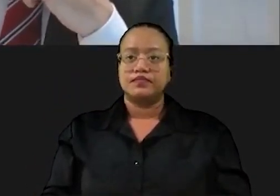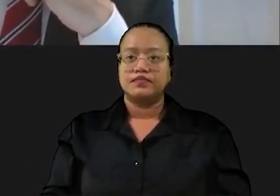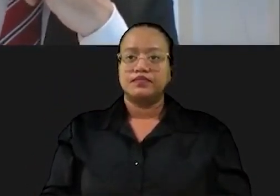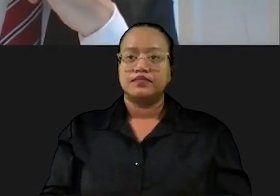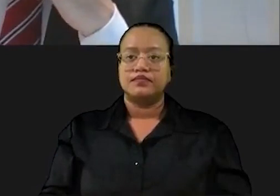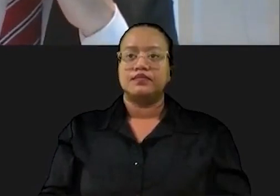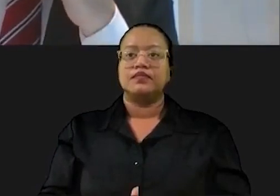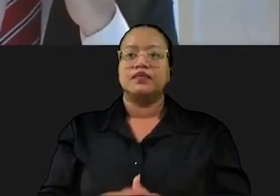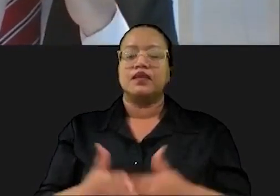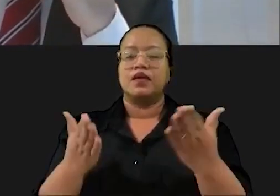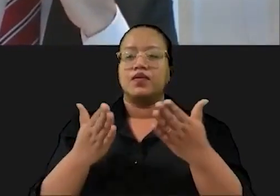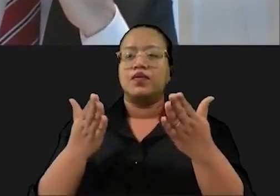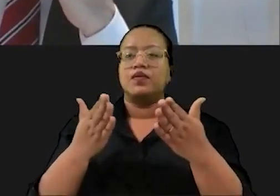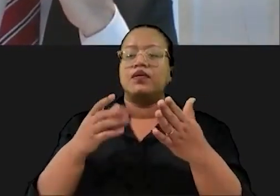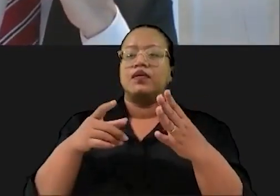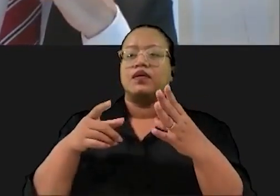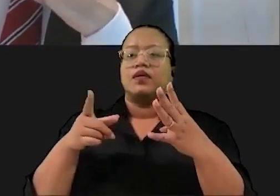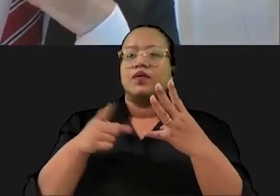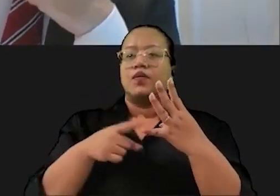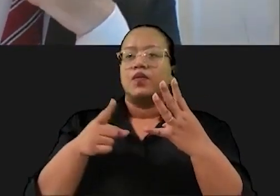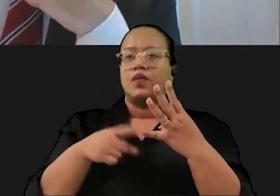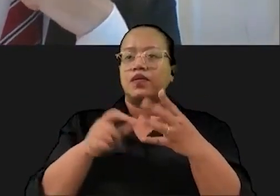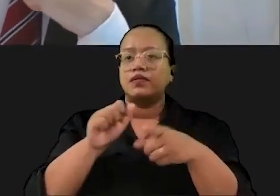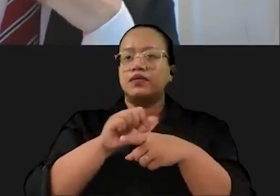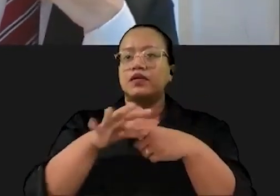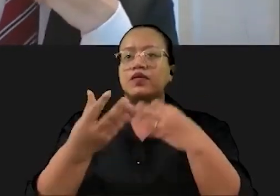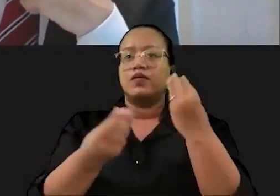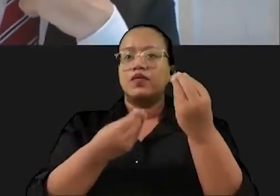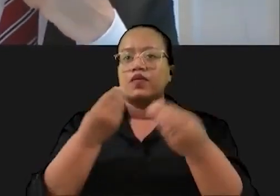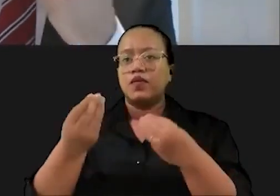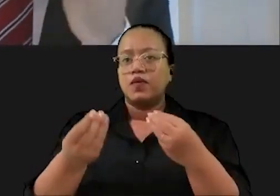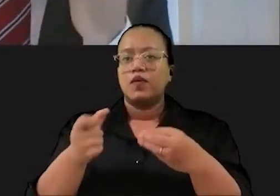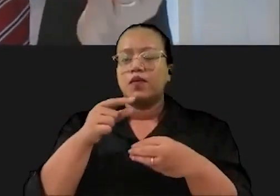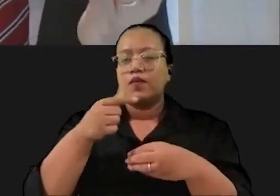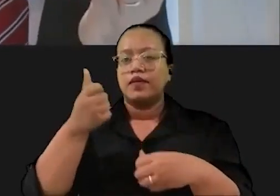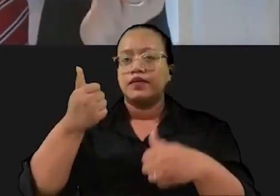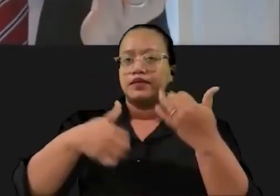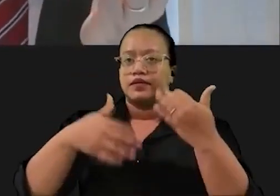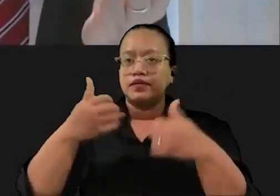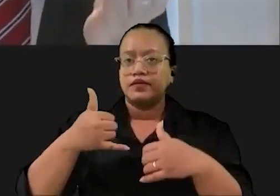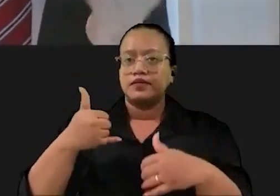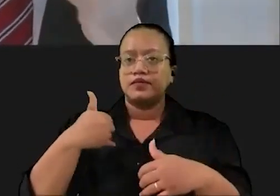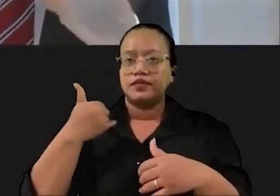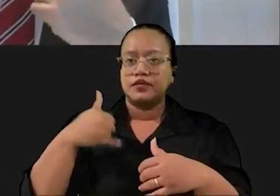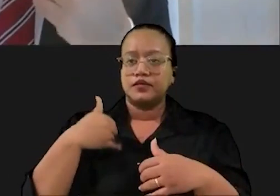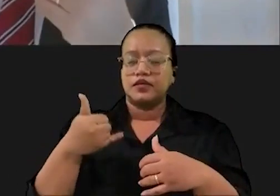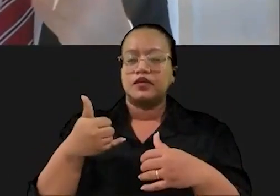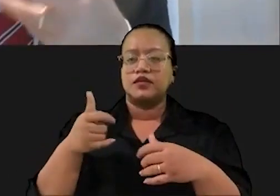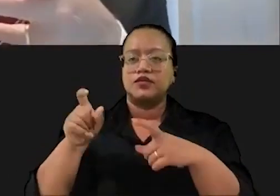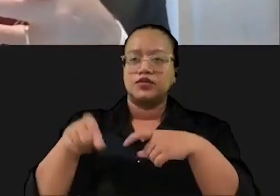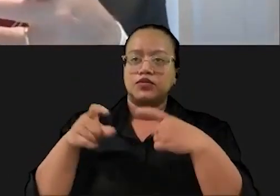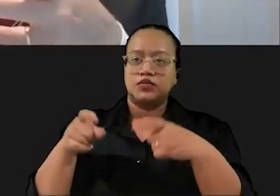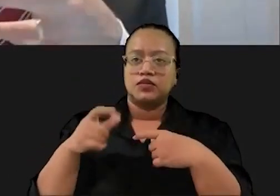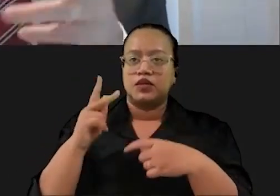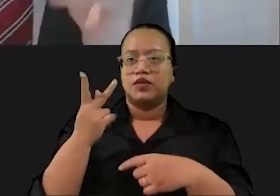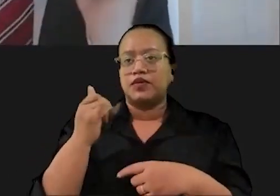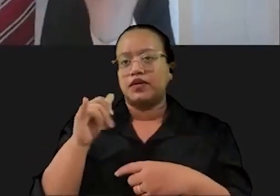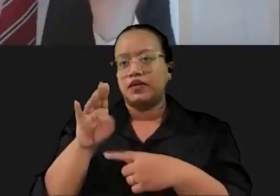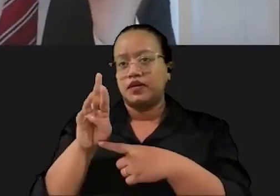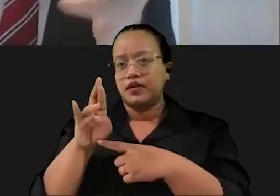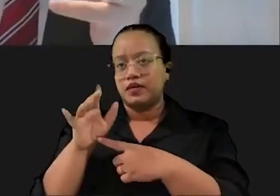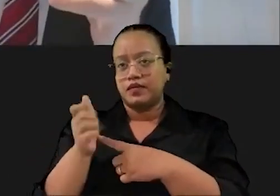processual concentrada, aposentadoria por idade rural e híbrida, e eu disse ali atrás que pode ser algo muito familiar para o pessoal da primeira e da quinta